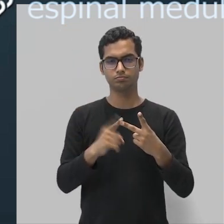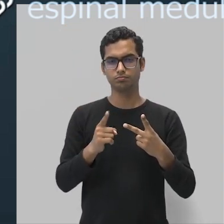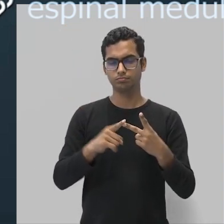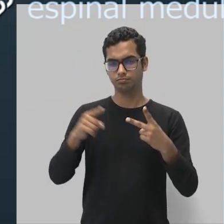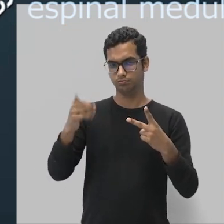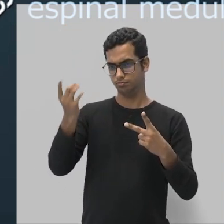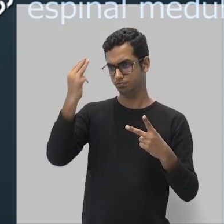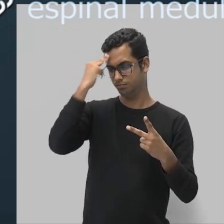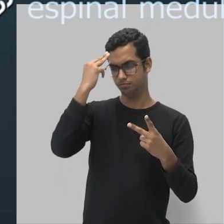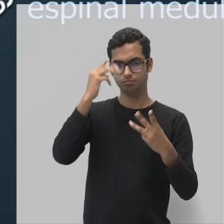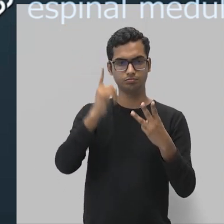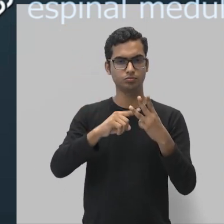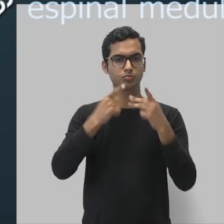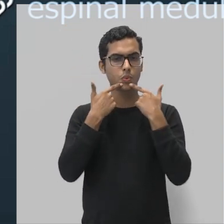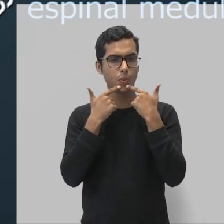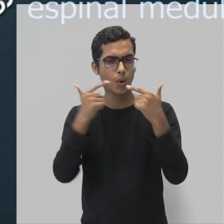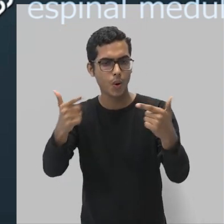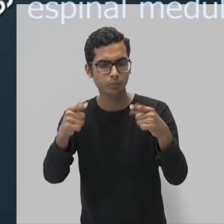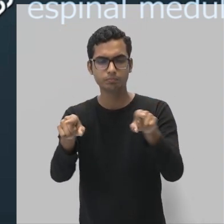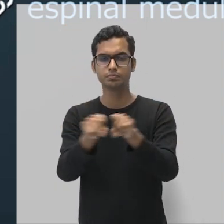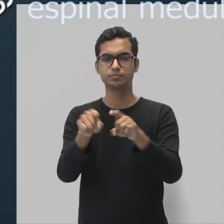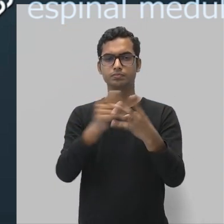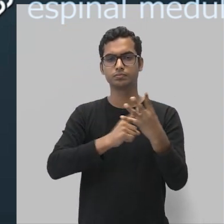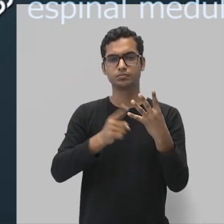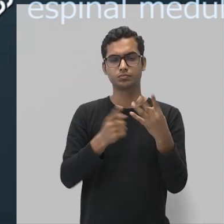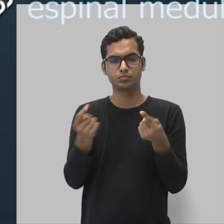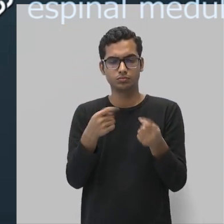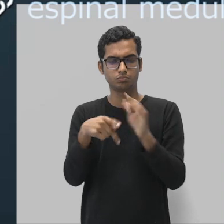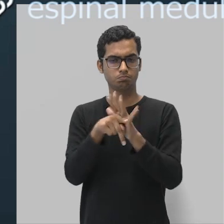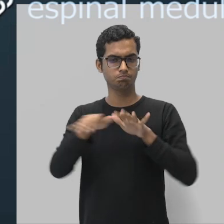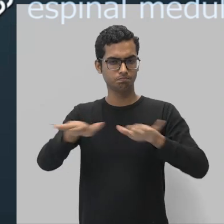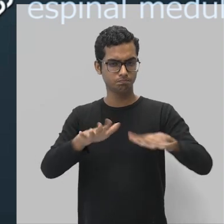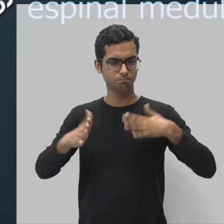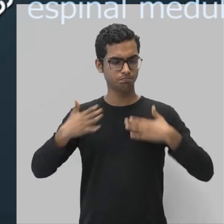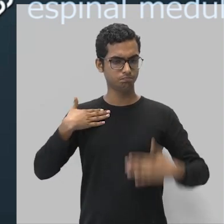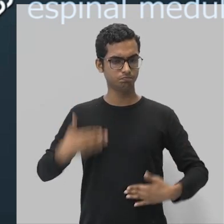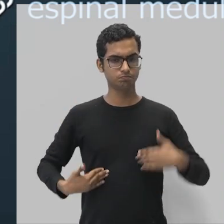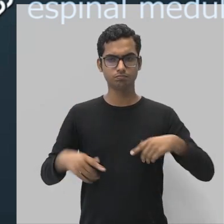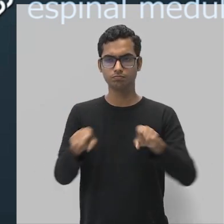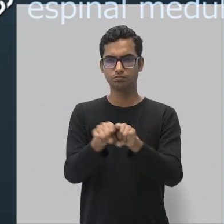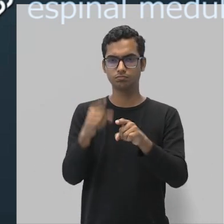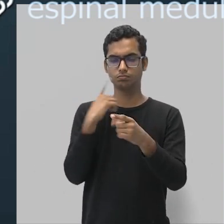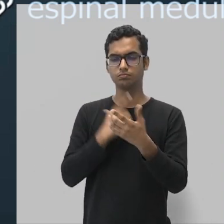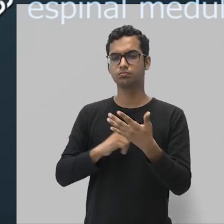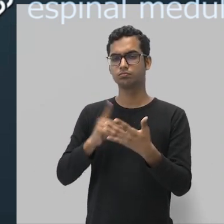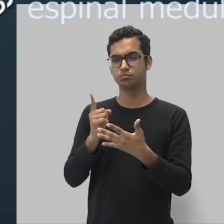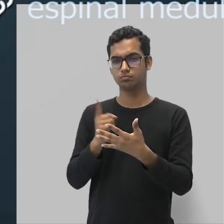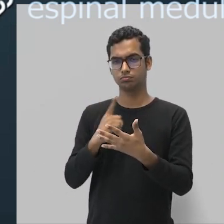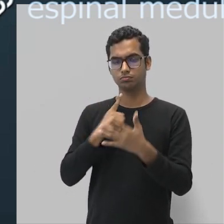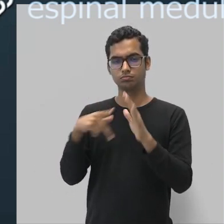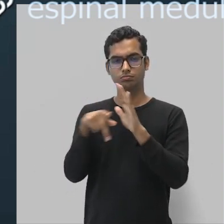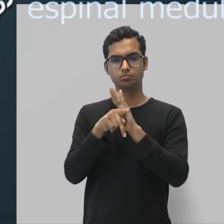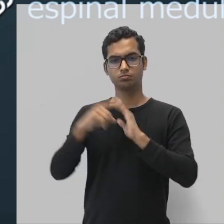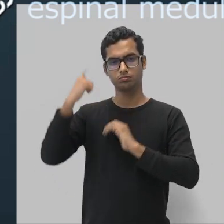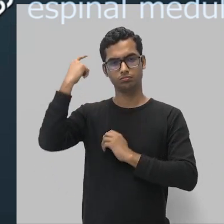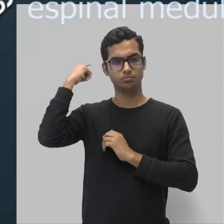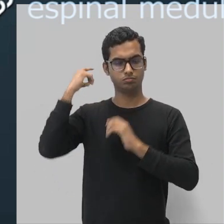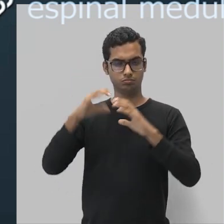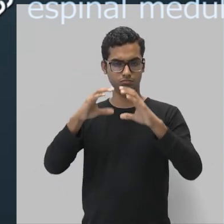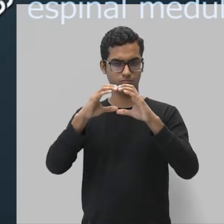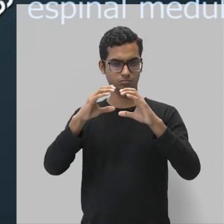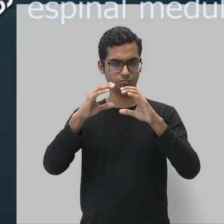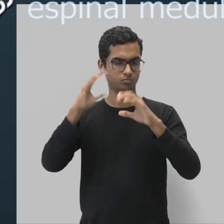a linguagem e o controle motor. Nós temos aí o cerebelo, que coordena